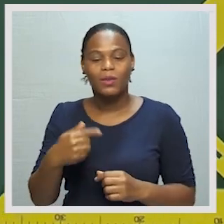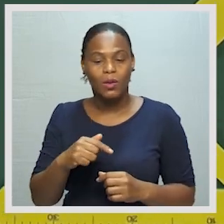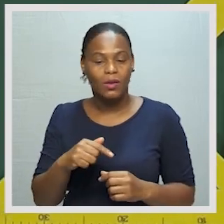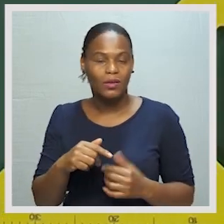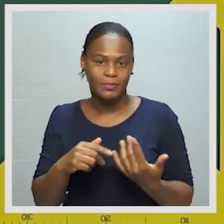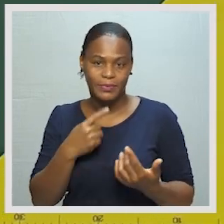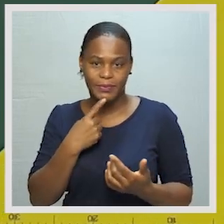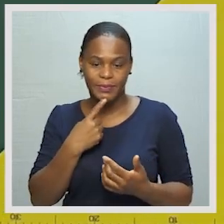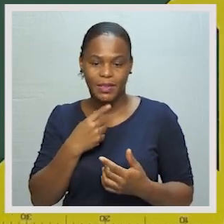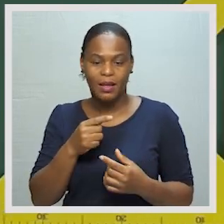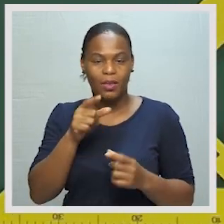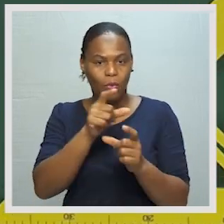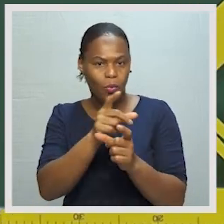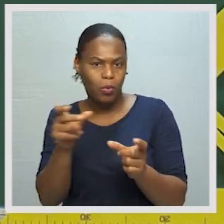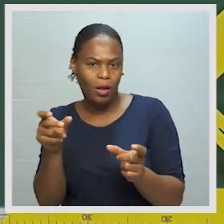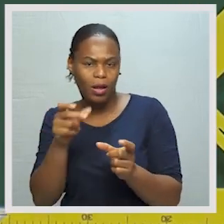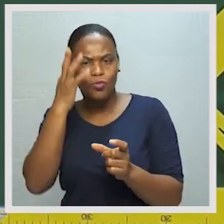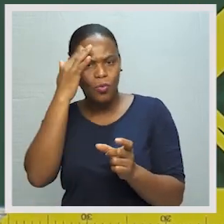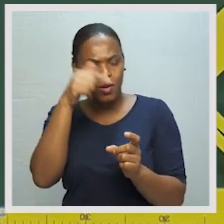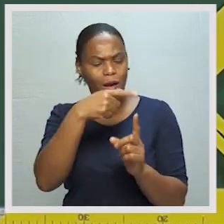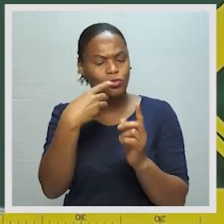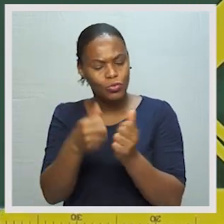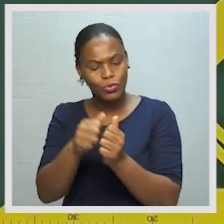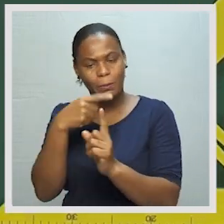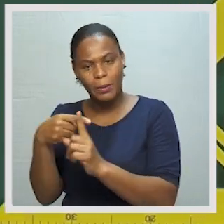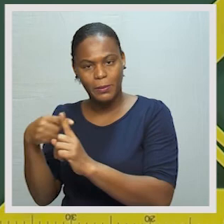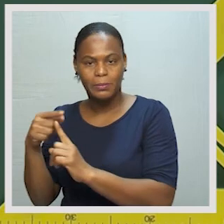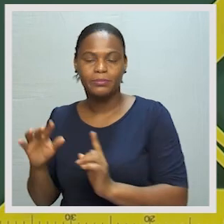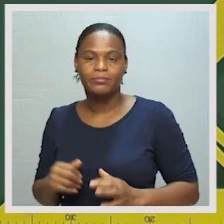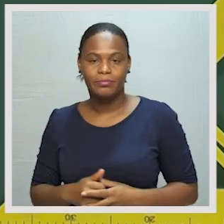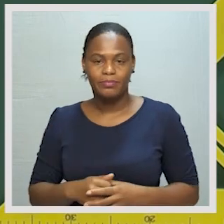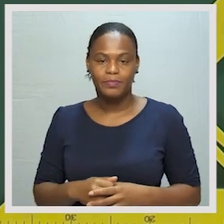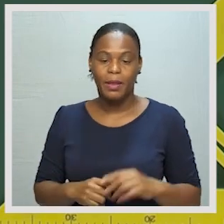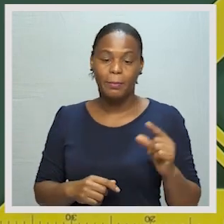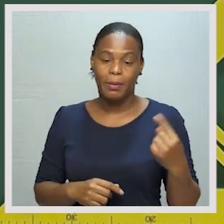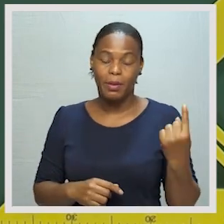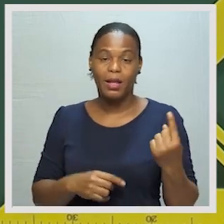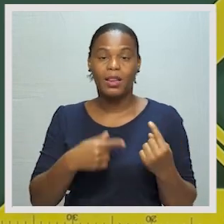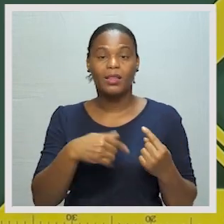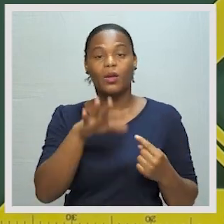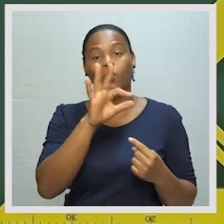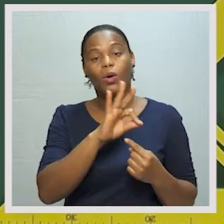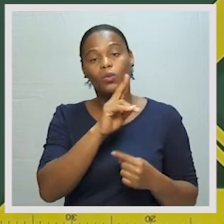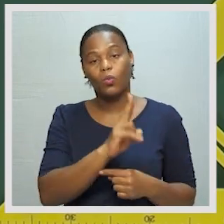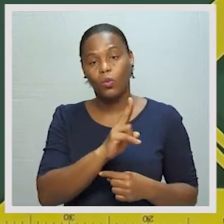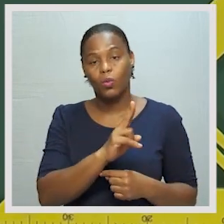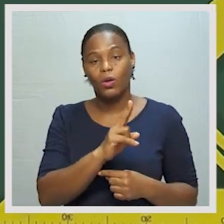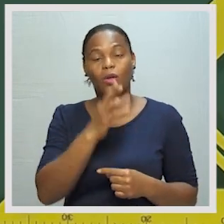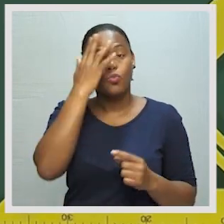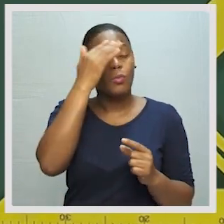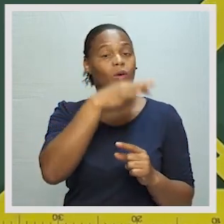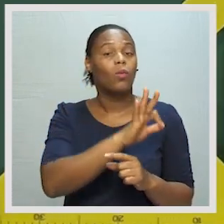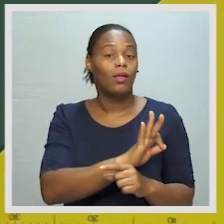coeficientes dessas parcelas. Então, na primeira, temos 4U. O coeficiente